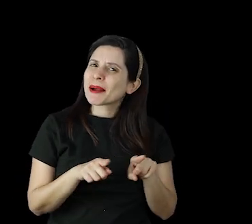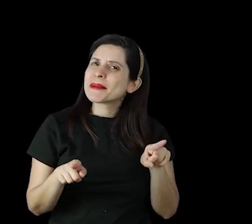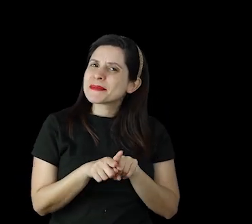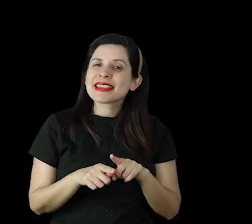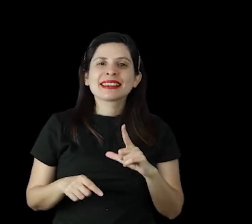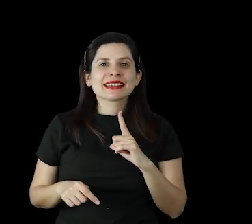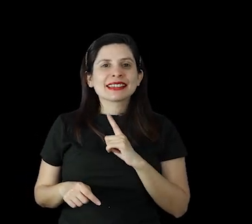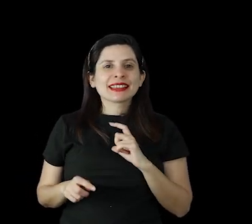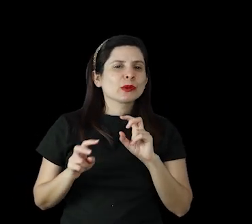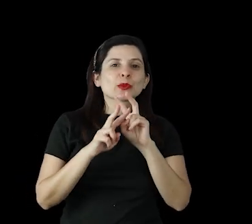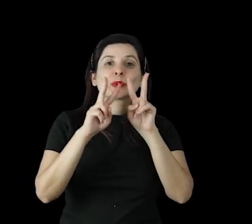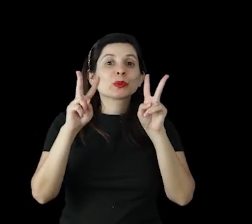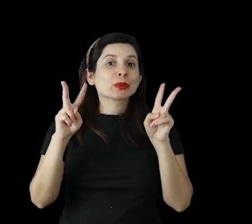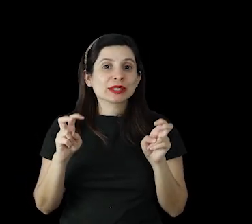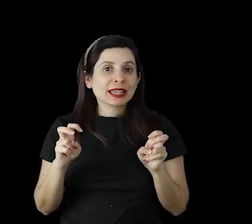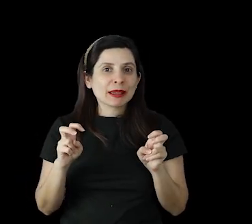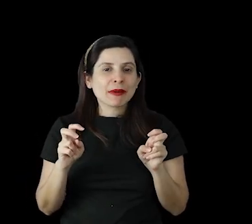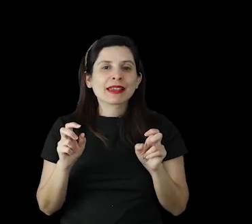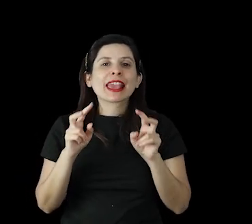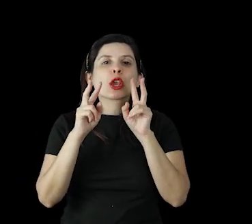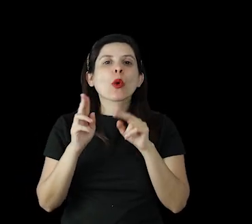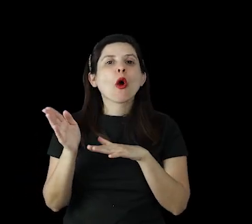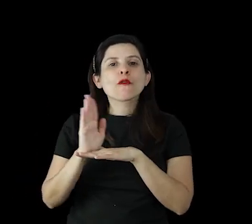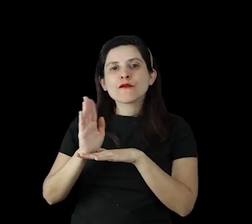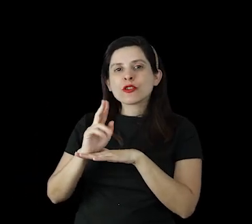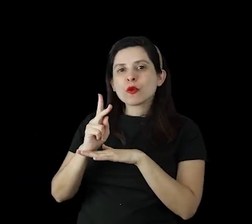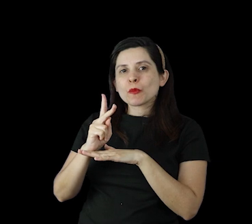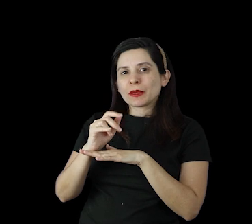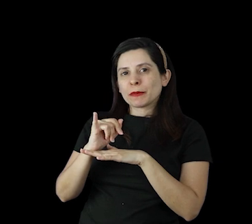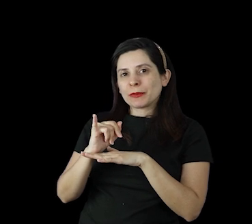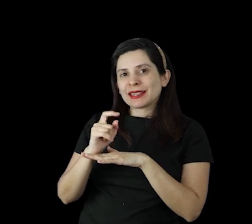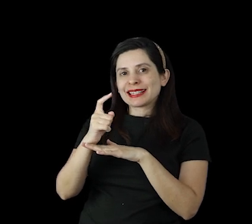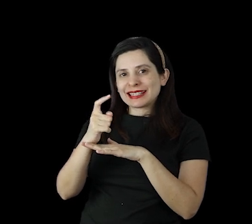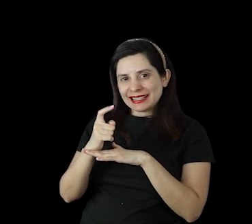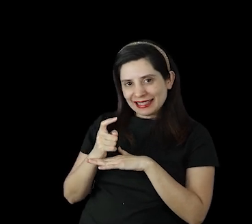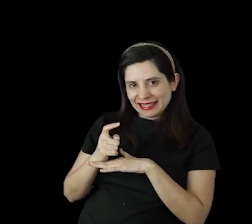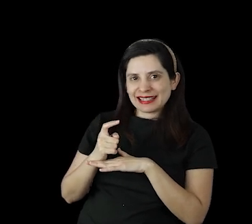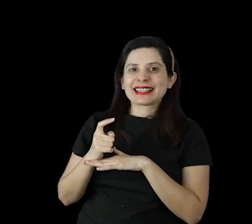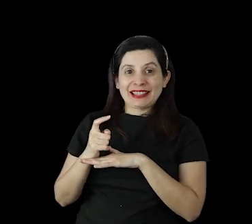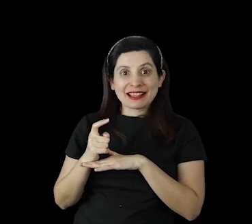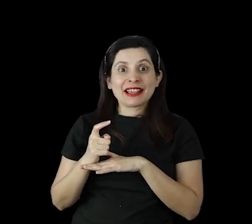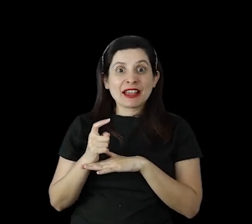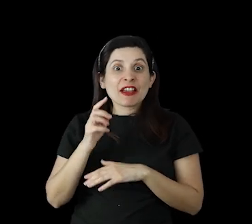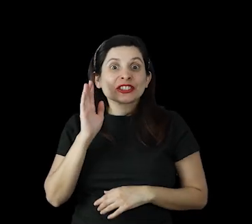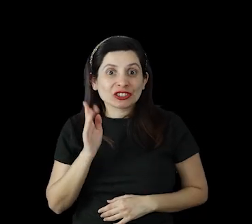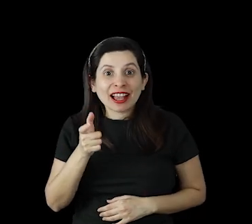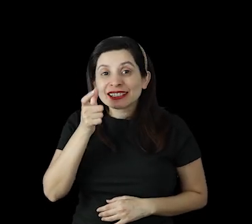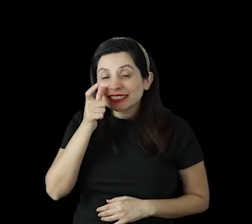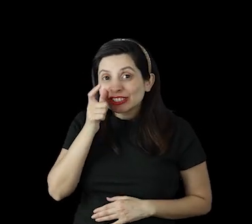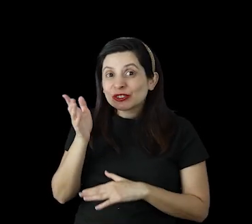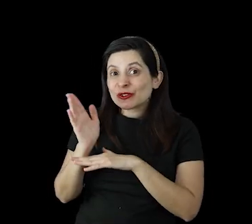uma temática que é como os filmes da Pixar, né? Se você vê lá os filmes do o Nemo, por